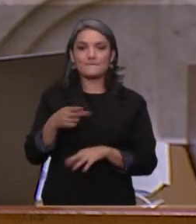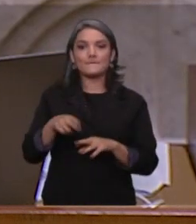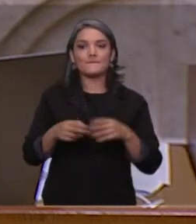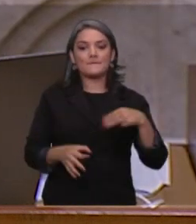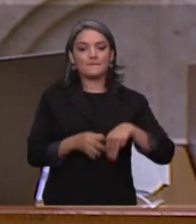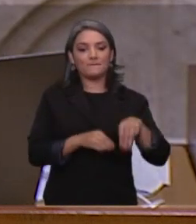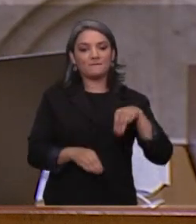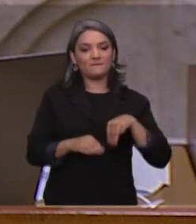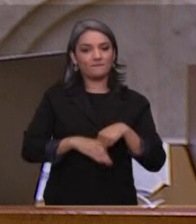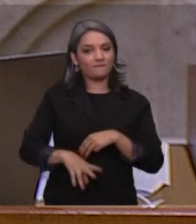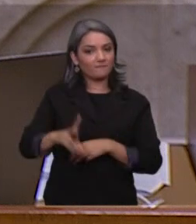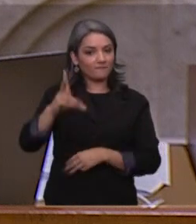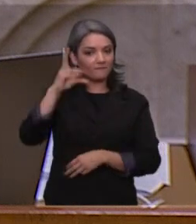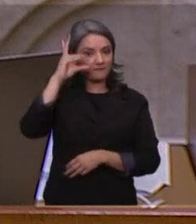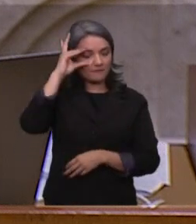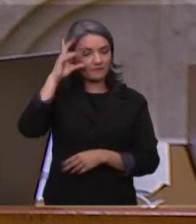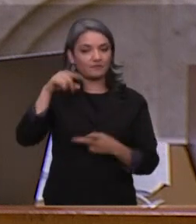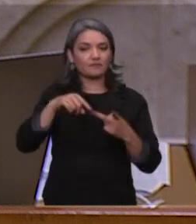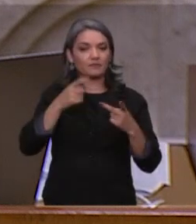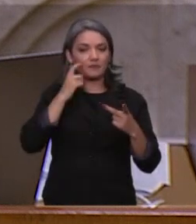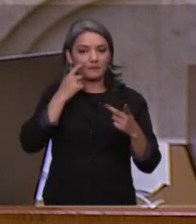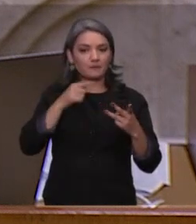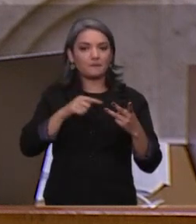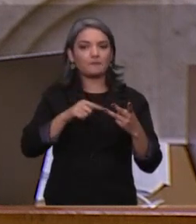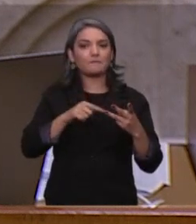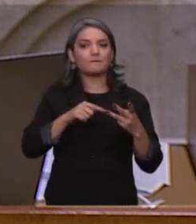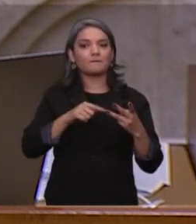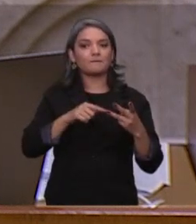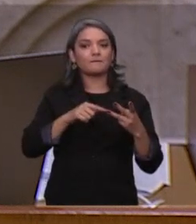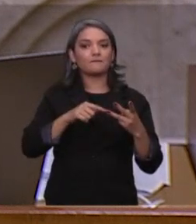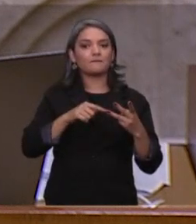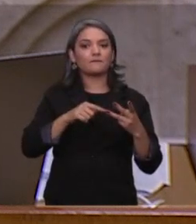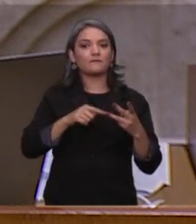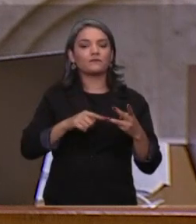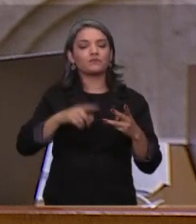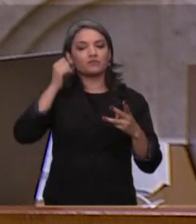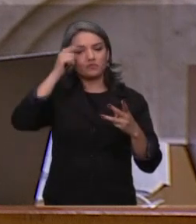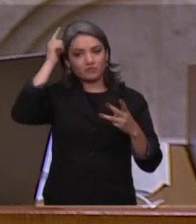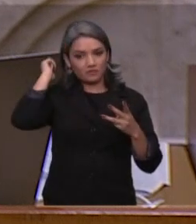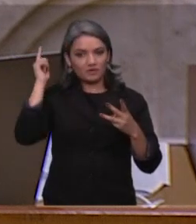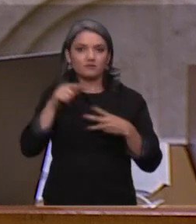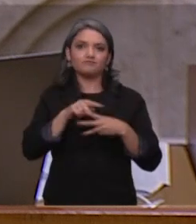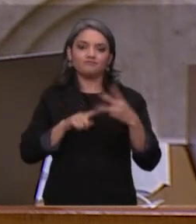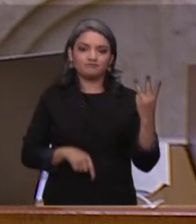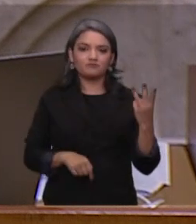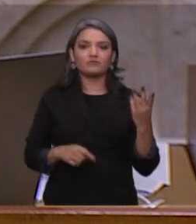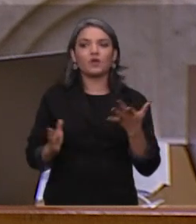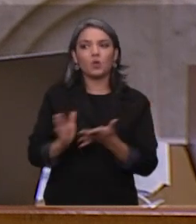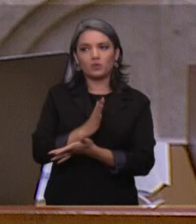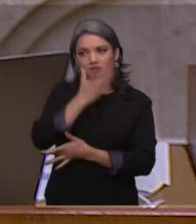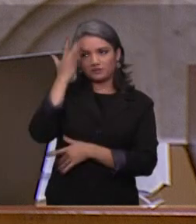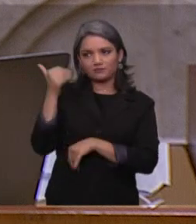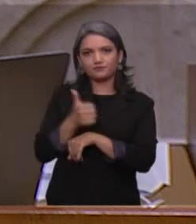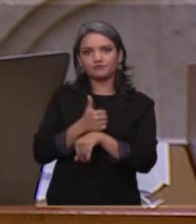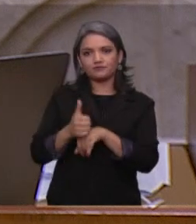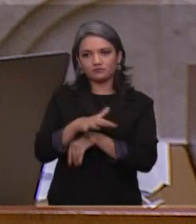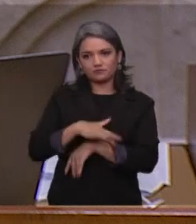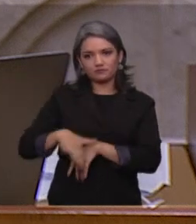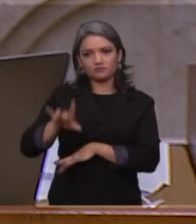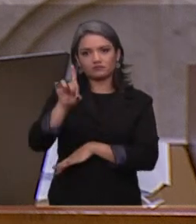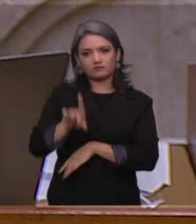Cássio Nunes Marques e Alexandre de Moraes, que alguns civilistas relevantes e a quem eu prezo muito, compartilha da mesma